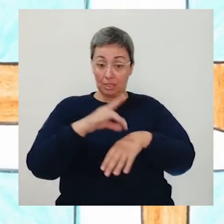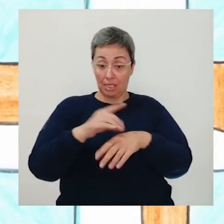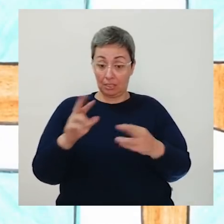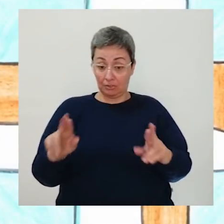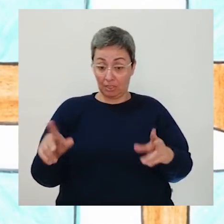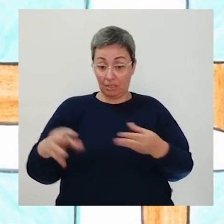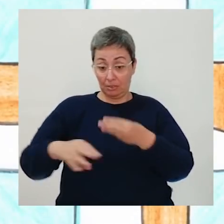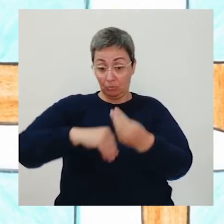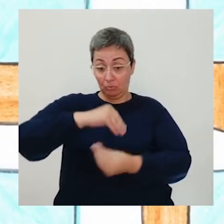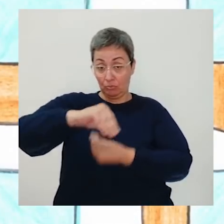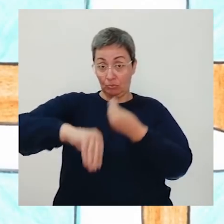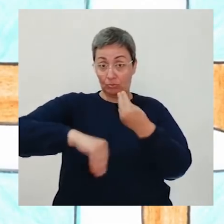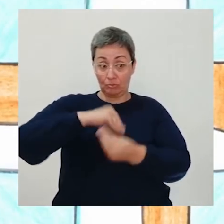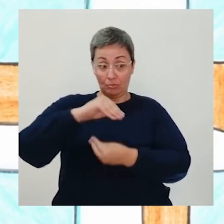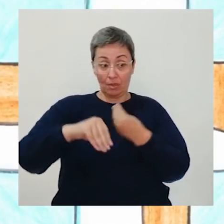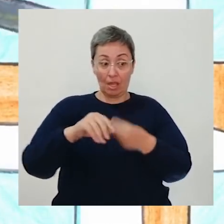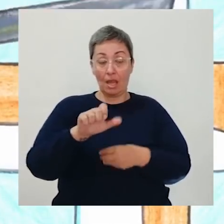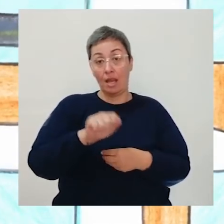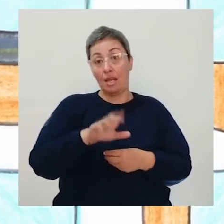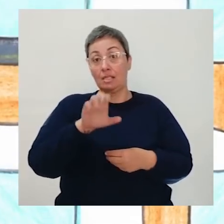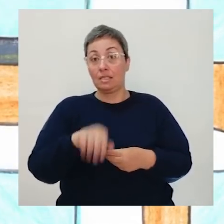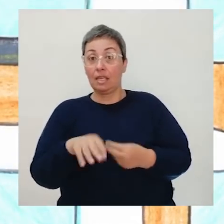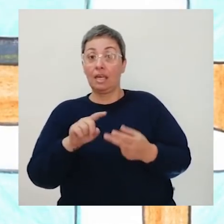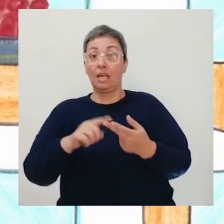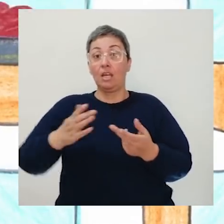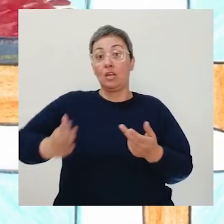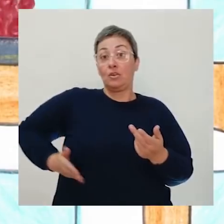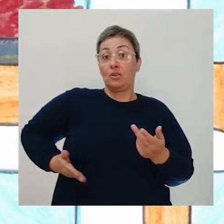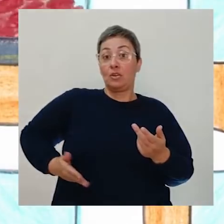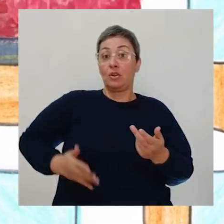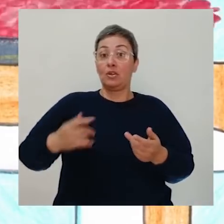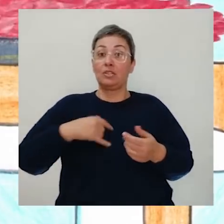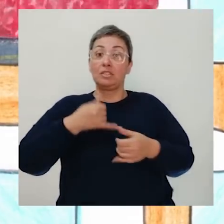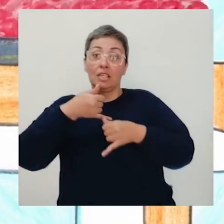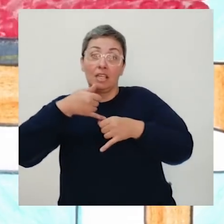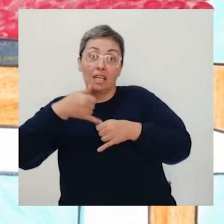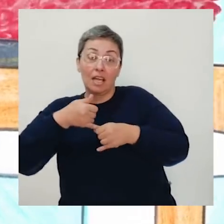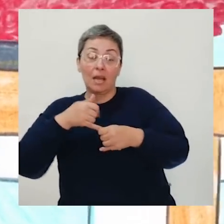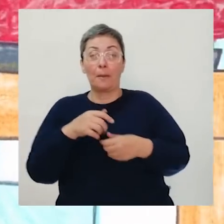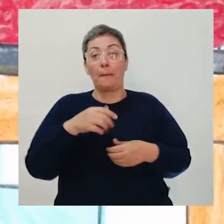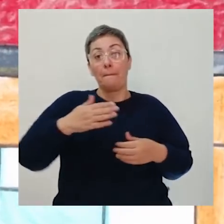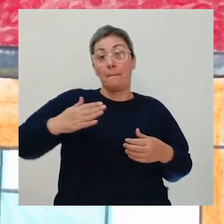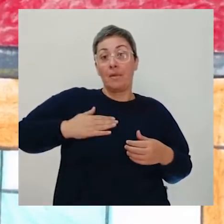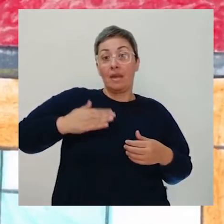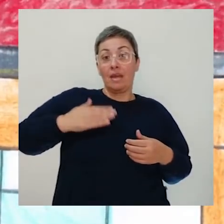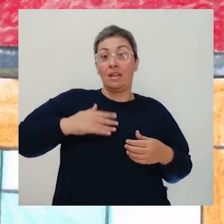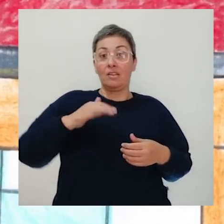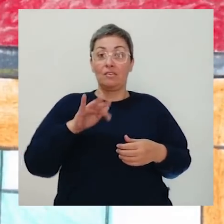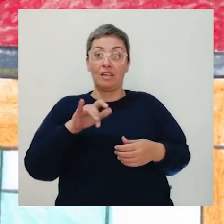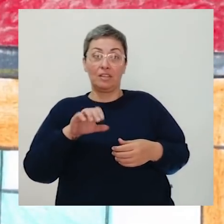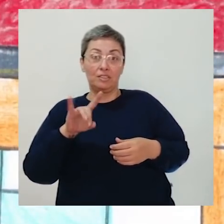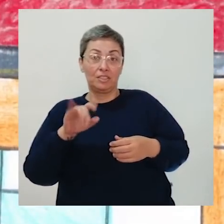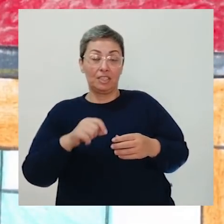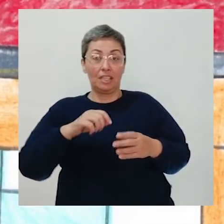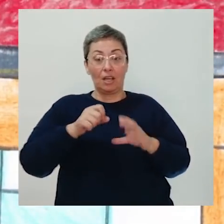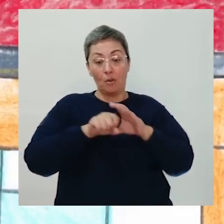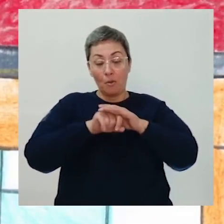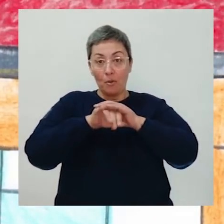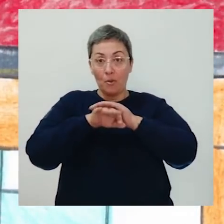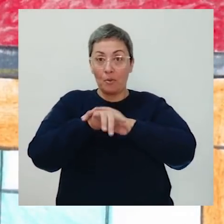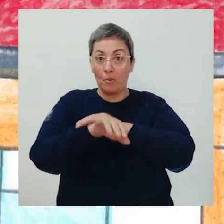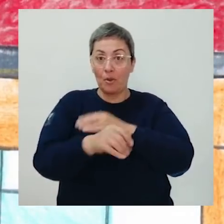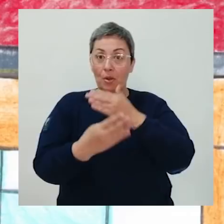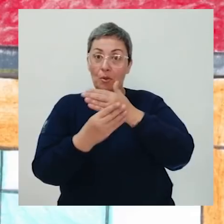carnes diferentes, como acém com costela gaúcha e peito com fraldinha. Cada mistura é moída com um pouquinho de gordura